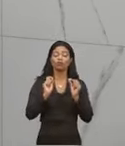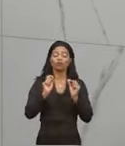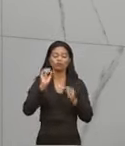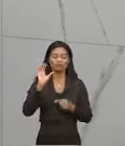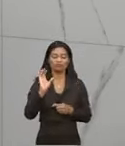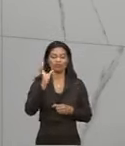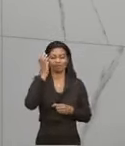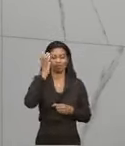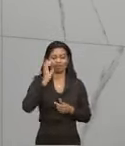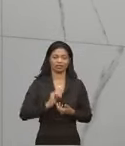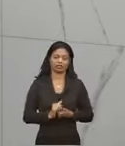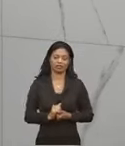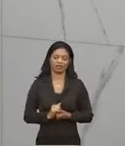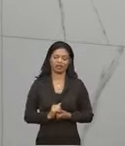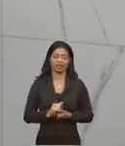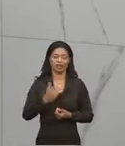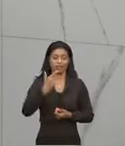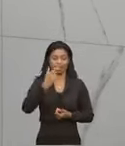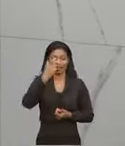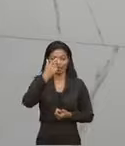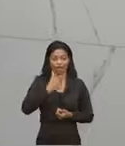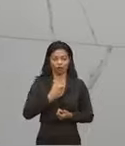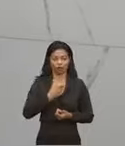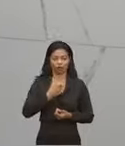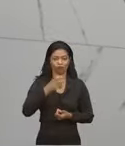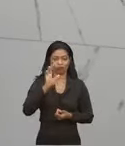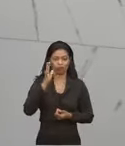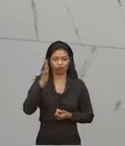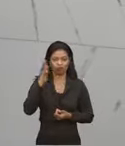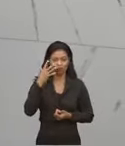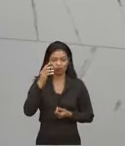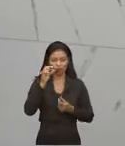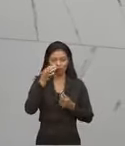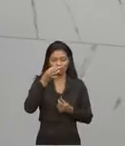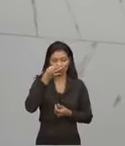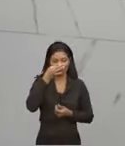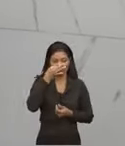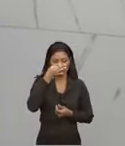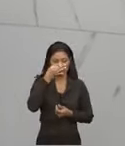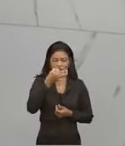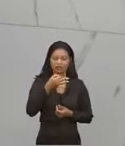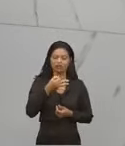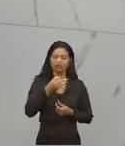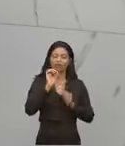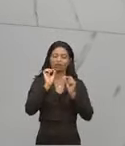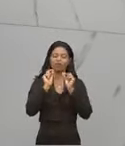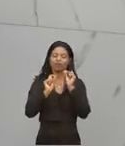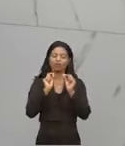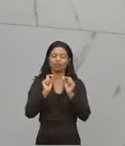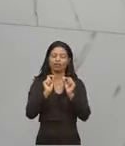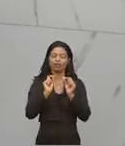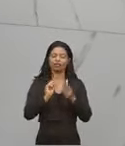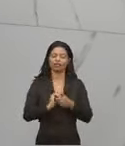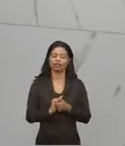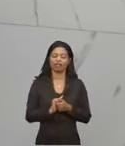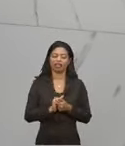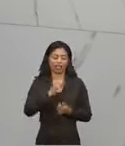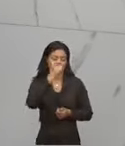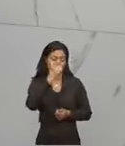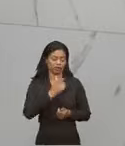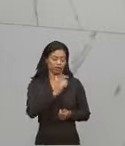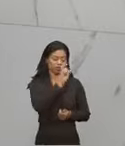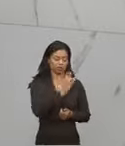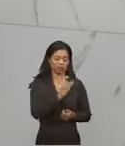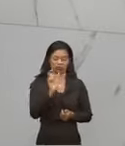eu observo isso não só em Monte Gordo, em toda a cidade, é uma disputa de vaidade política